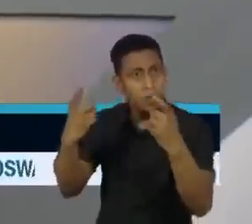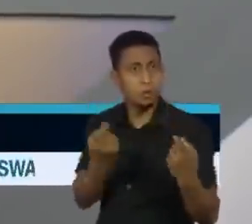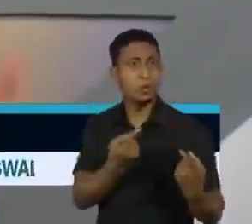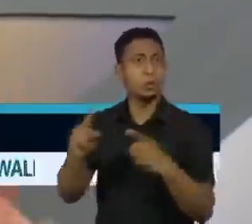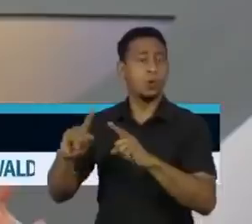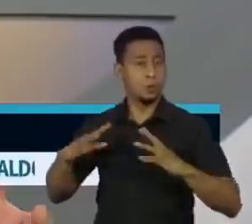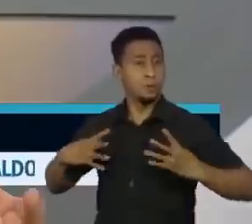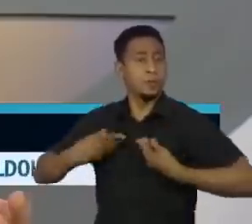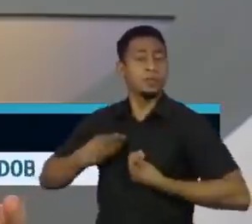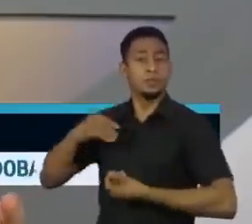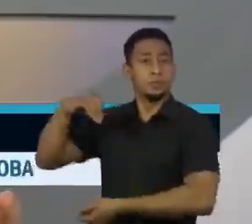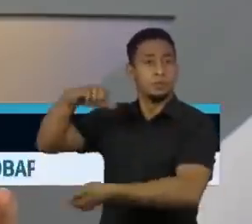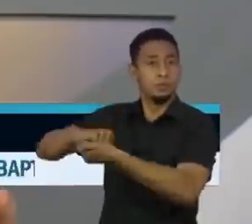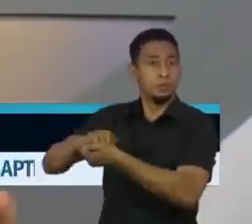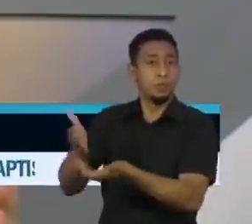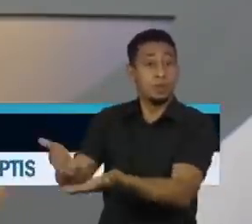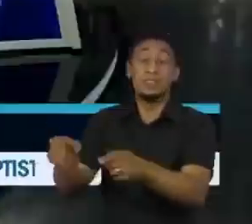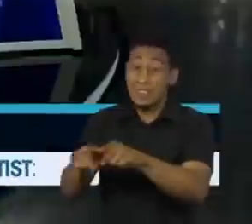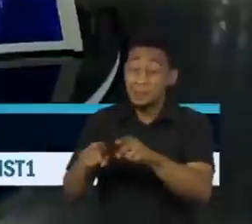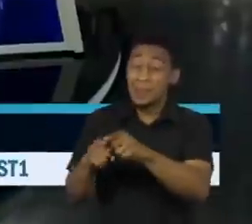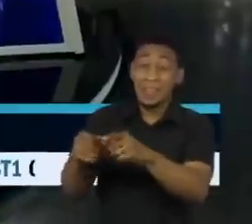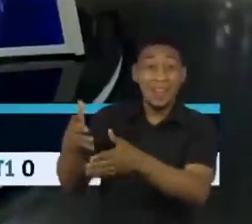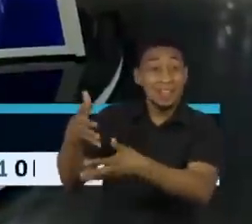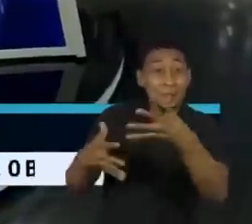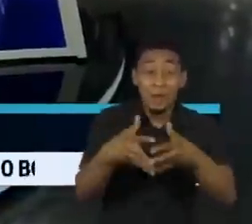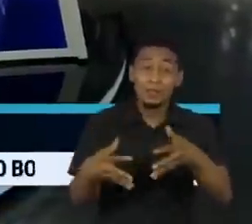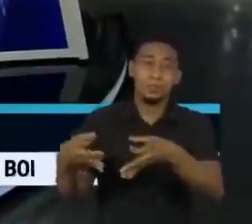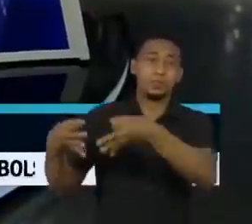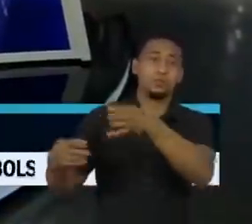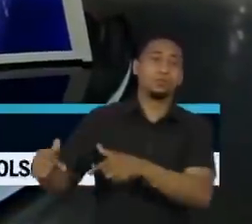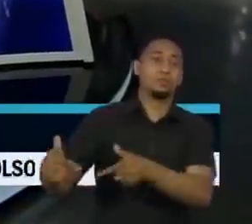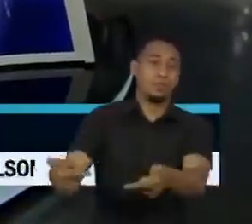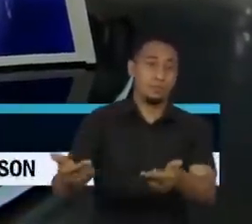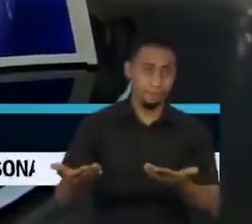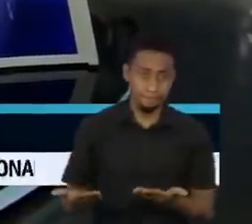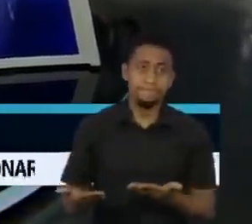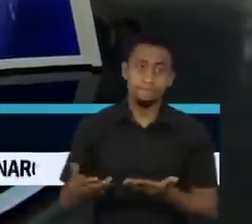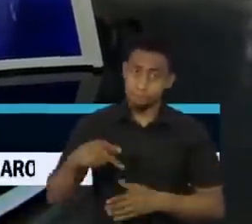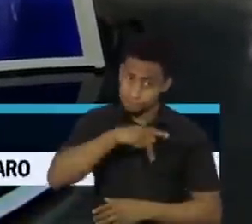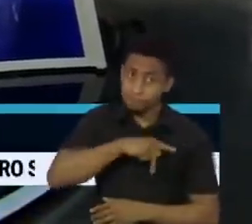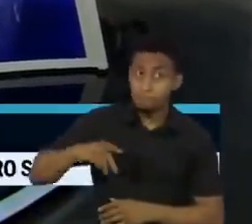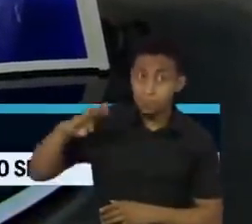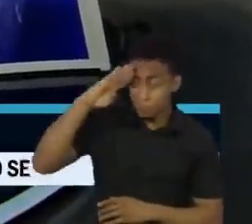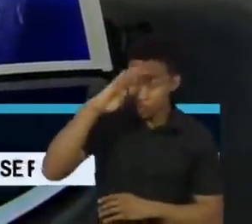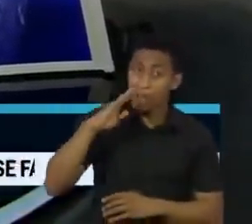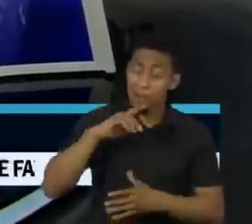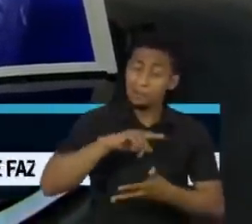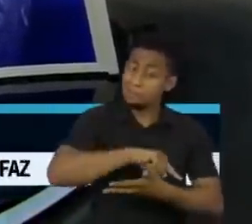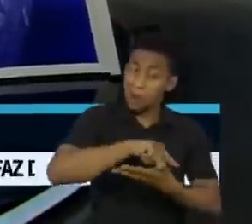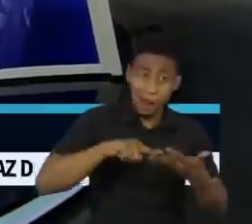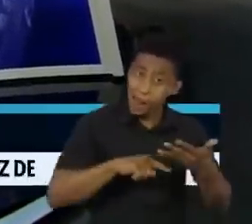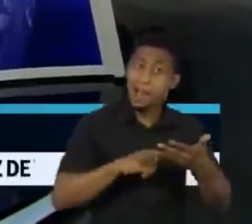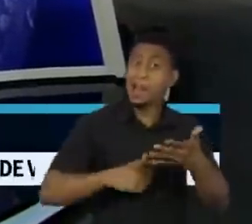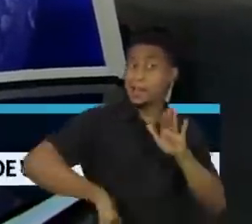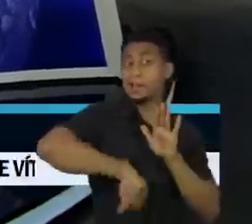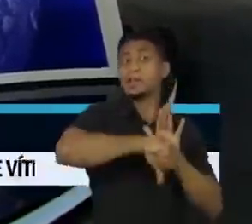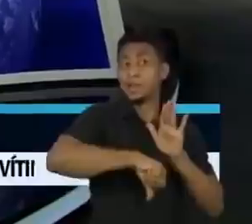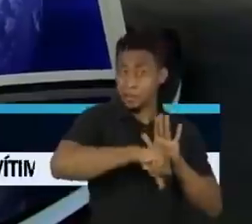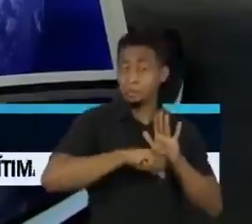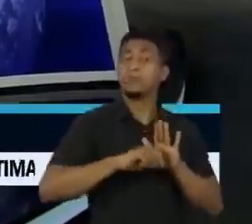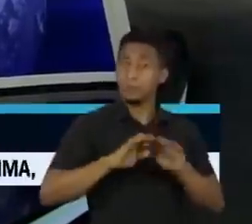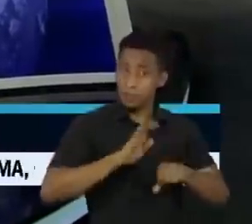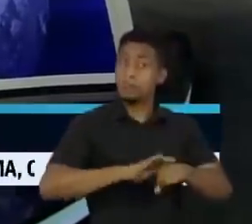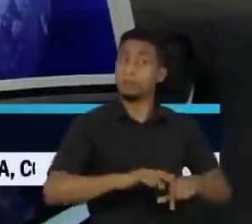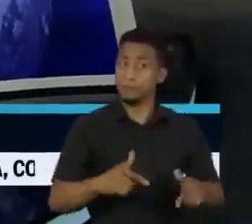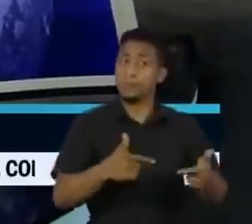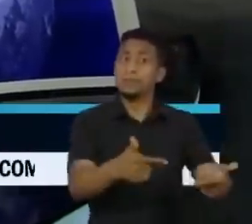está obstruindo a ação da justiça. Então, sem dúvida nenhuma, ele está incorrendo aí num repertório bastante grande de